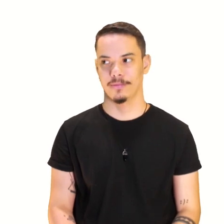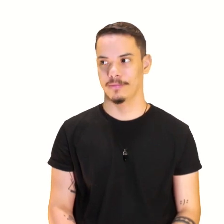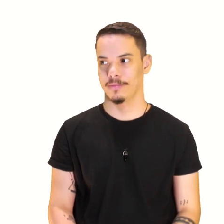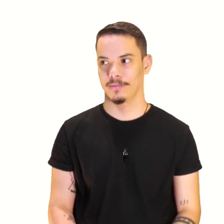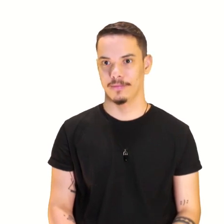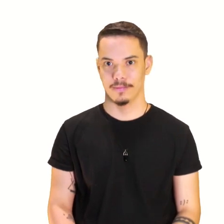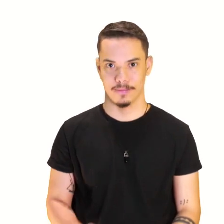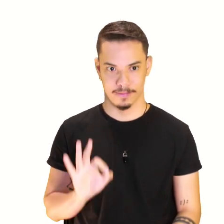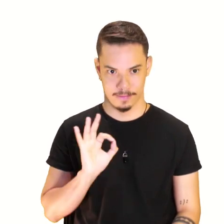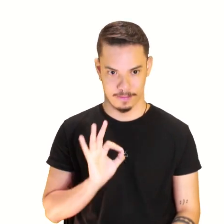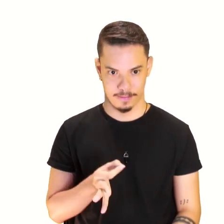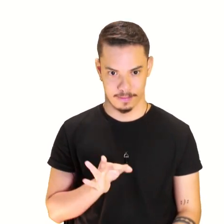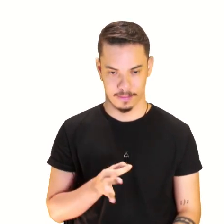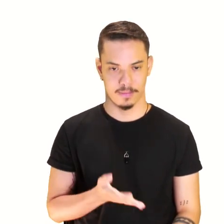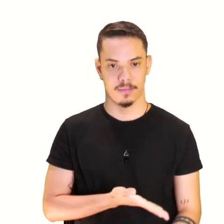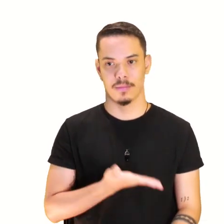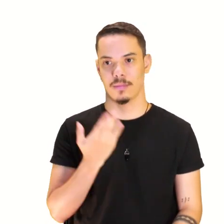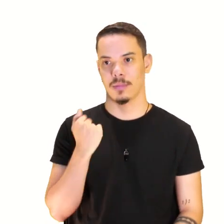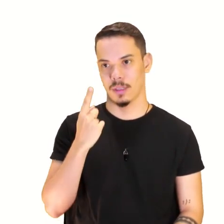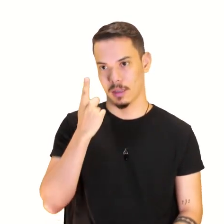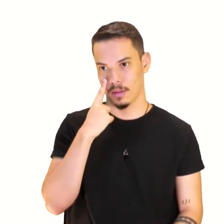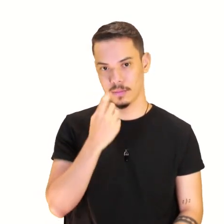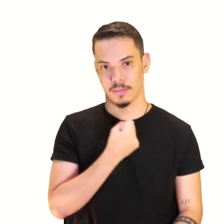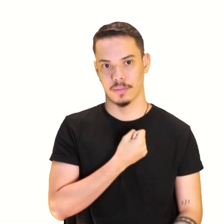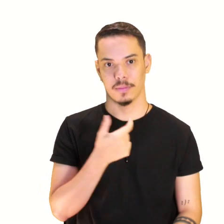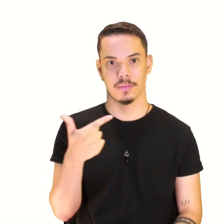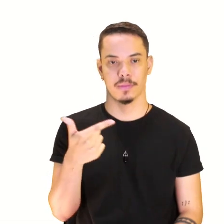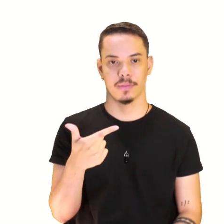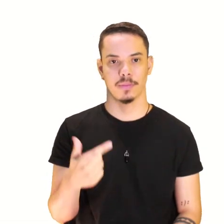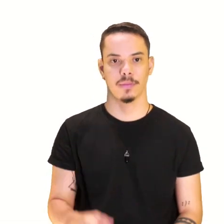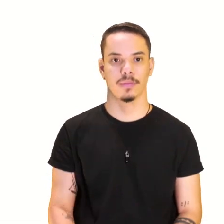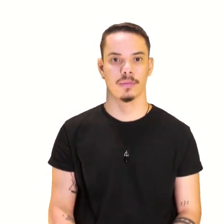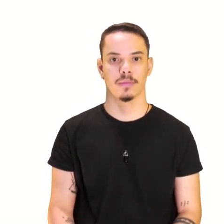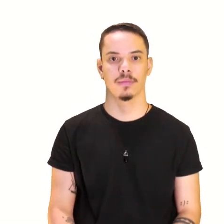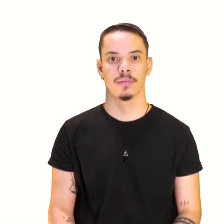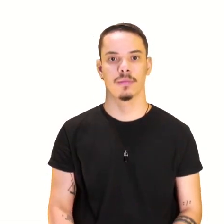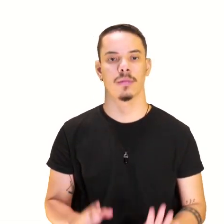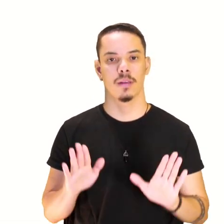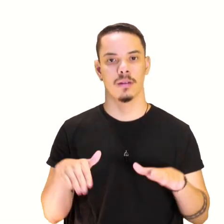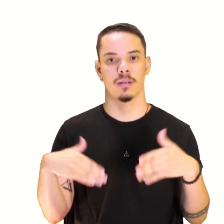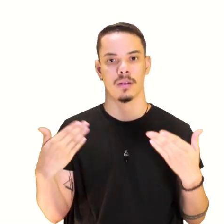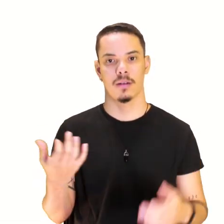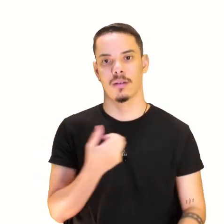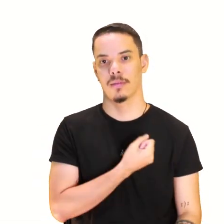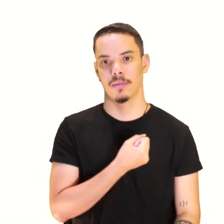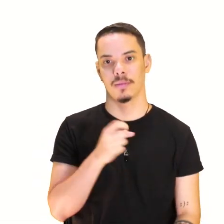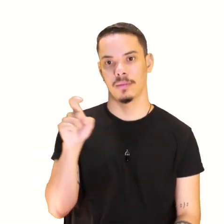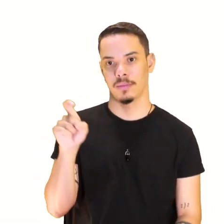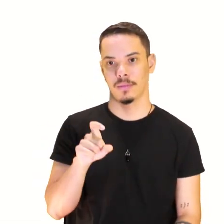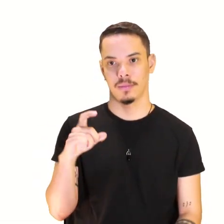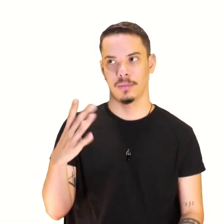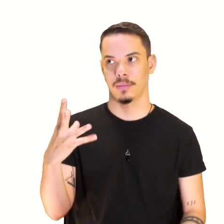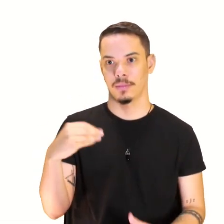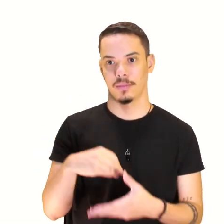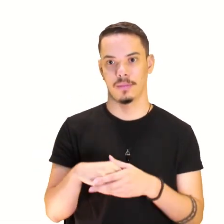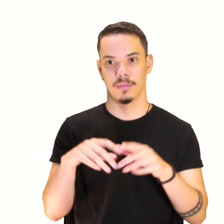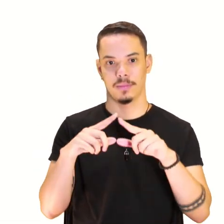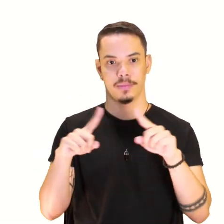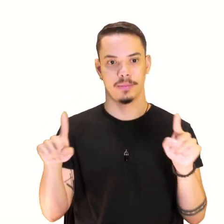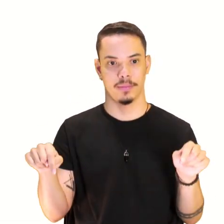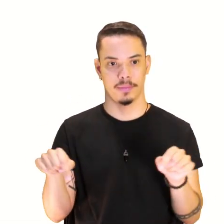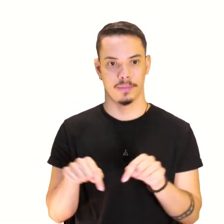Joinha? Joinha. Então vamos que vamos. Questão de número 2. Bora ver. Qual o valor de x no triângulo